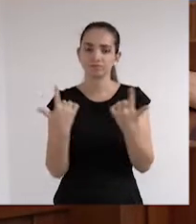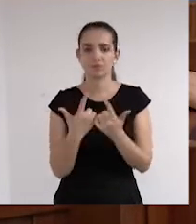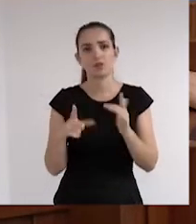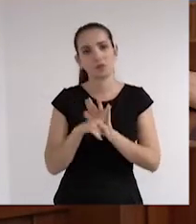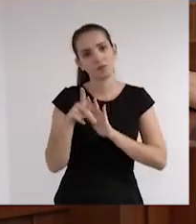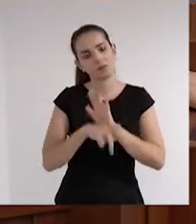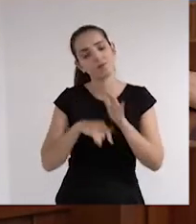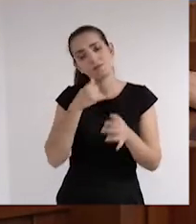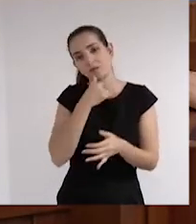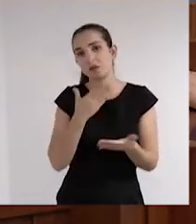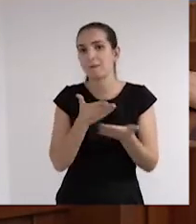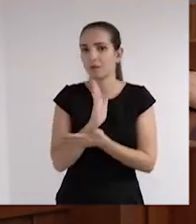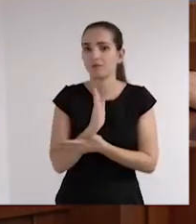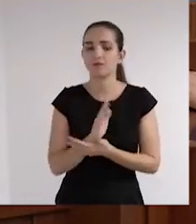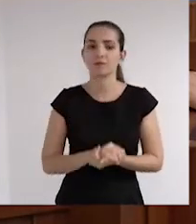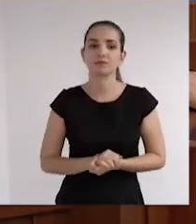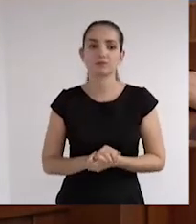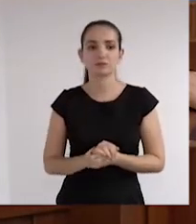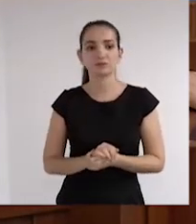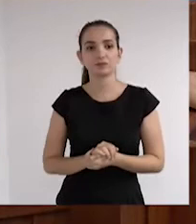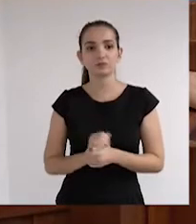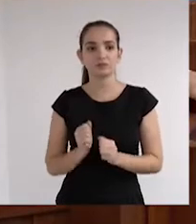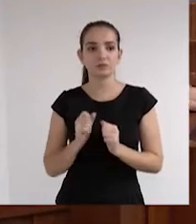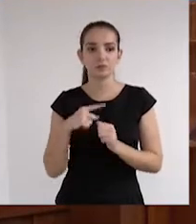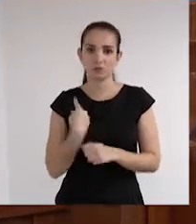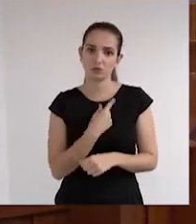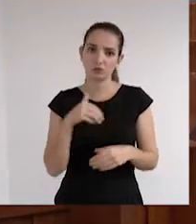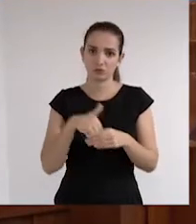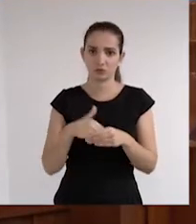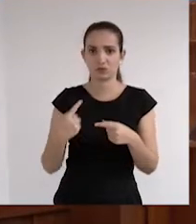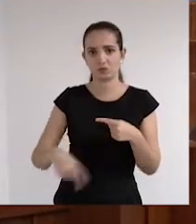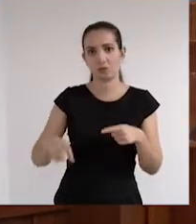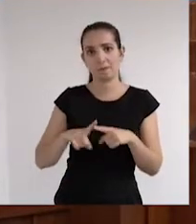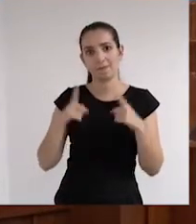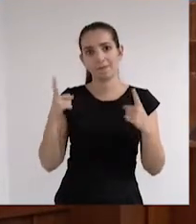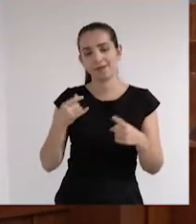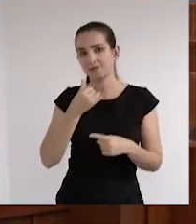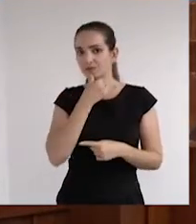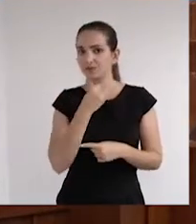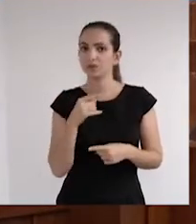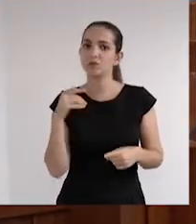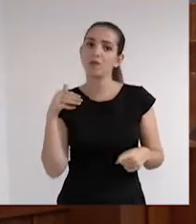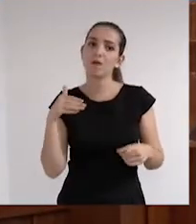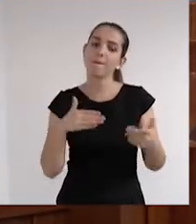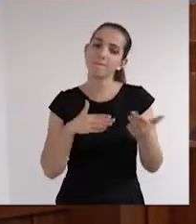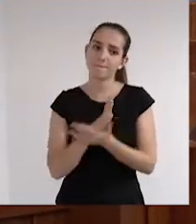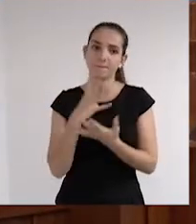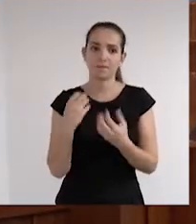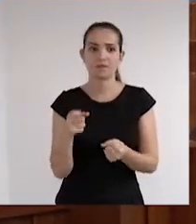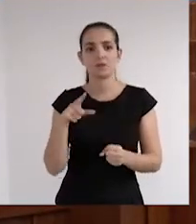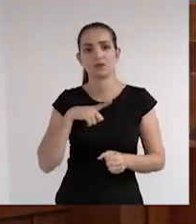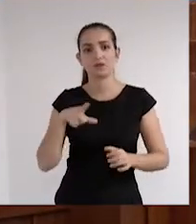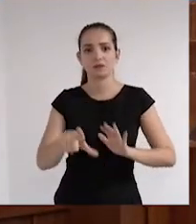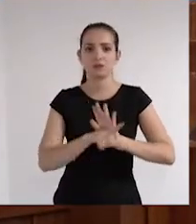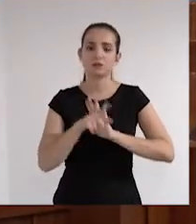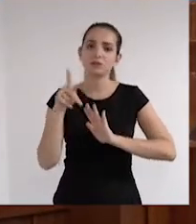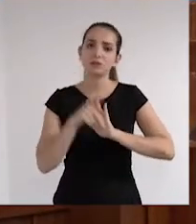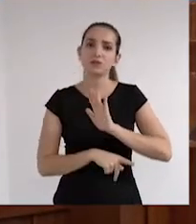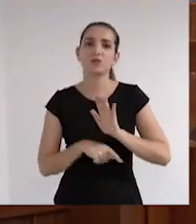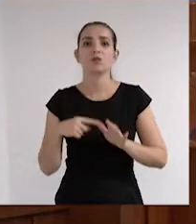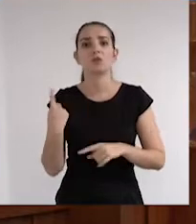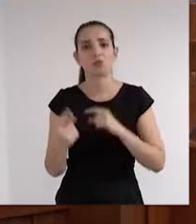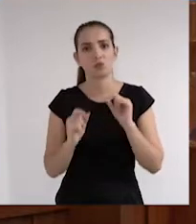Infelizmente aprovado, com o nosso voto contrário, mas infelizmente aprovado. Fomos contrários a esse projeto pelo entendimento que